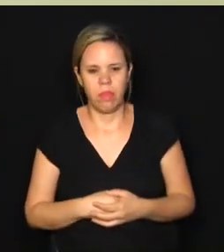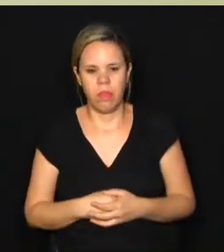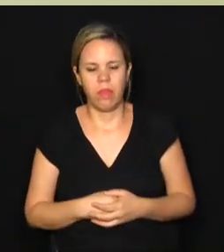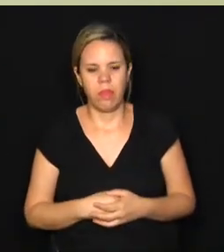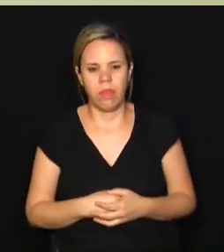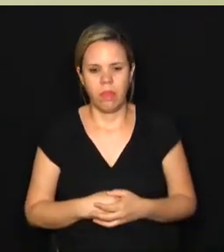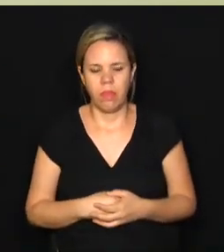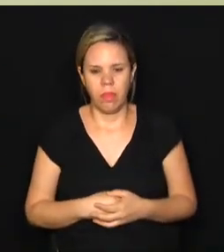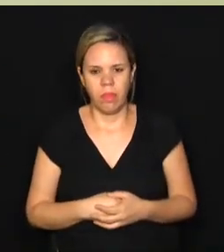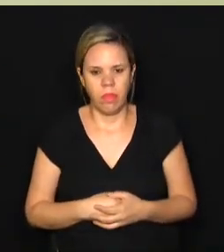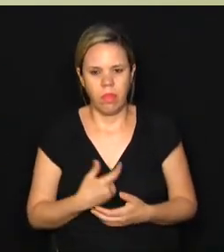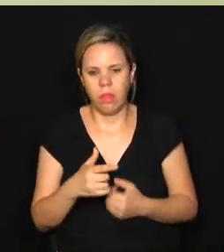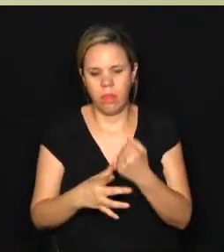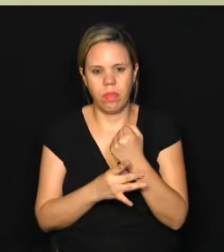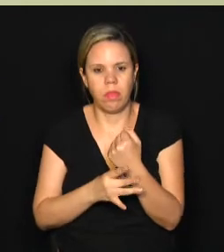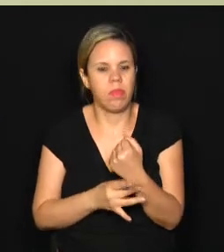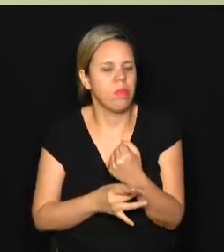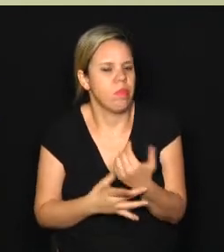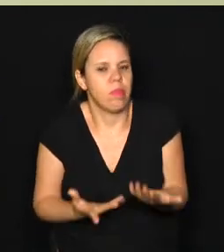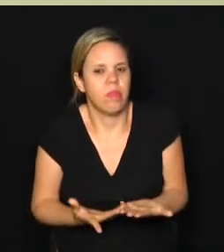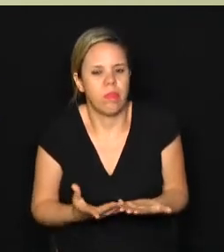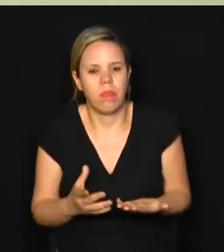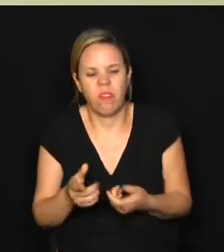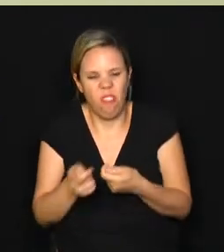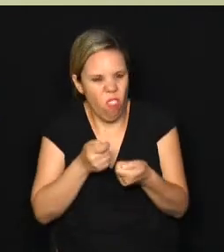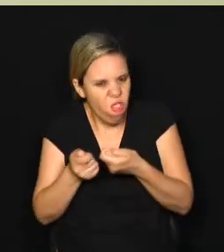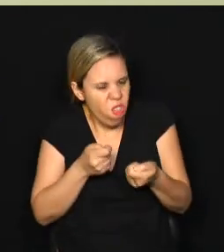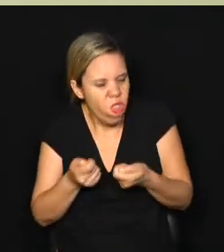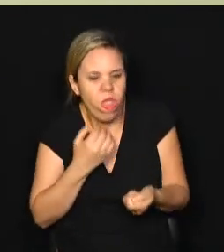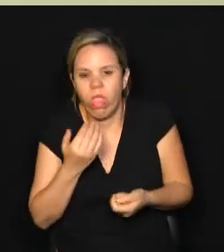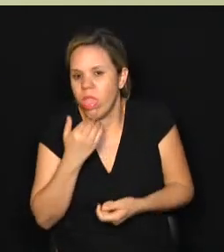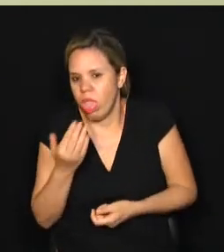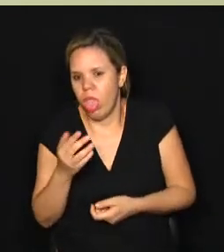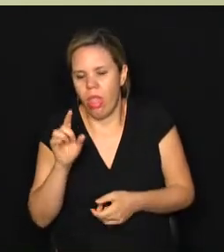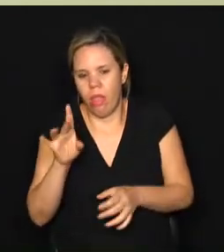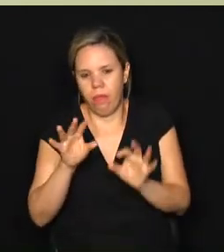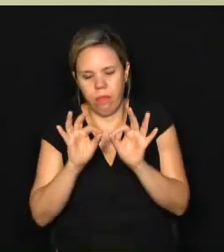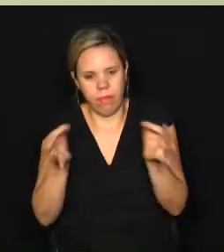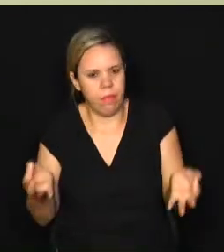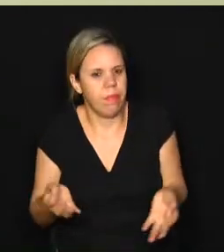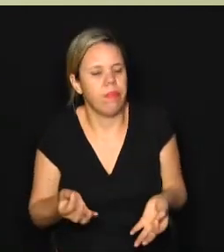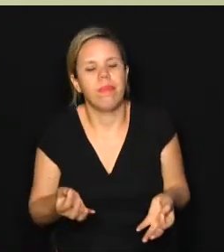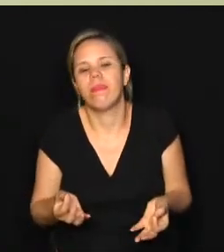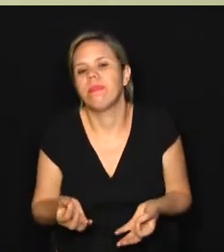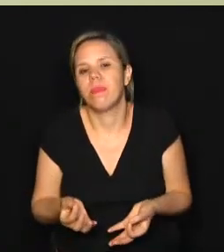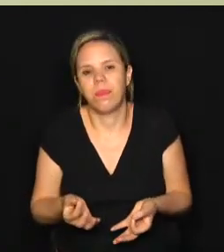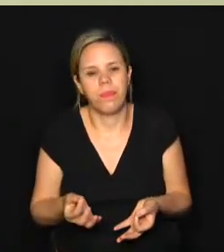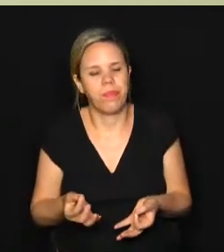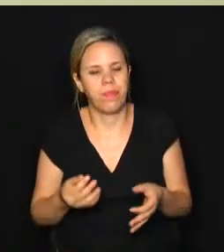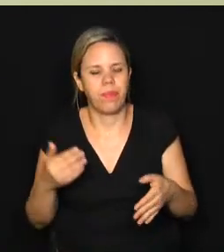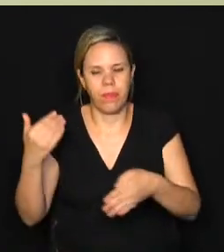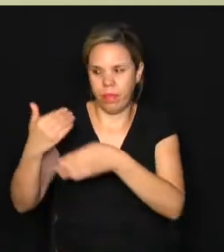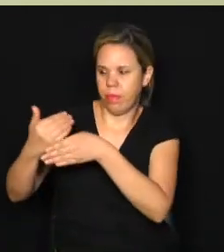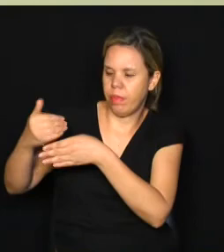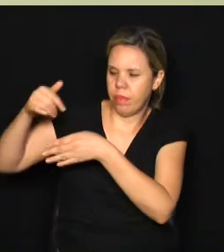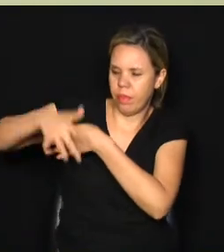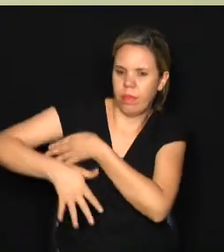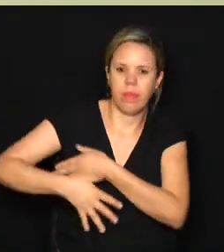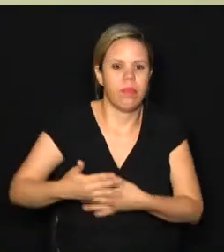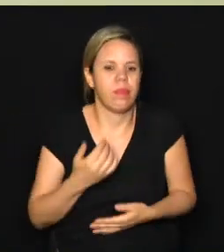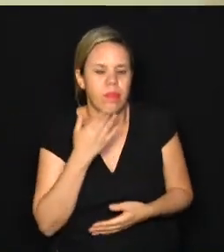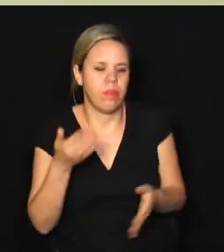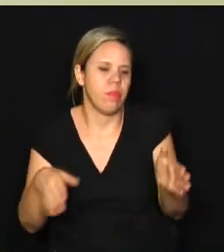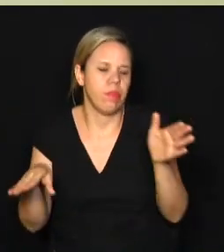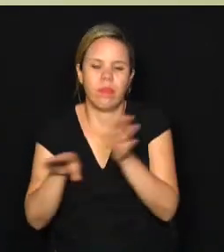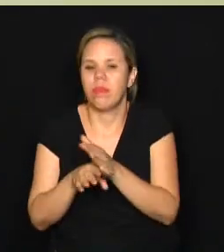da insegurança hídrica que é econômica, porque não adianta a gente simplesmente colocar uma barragem se essa barragem não vai chegar,